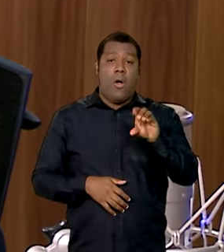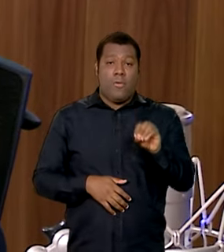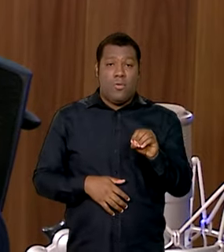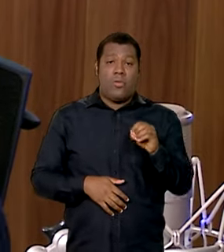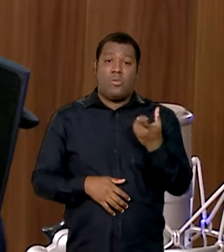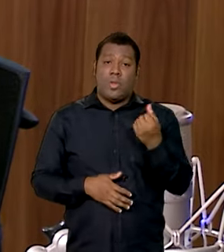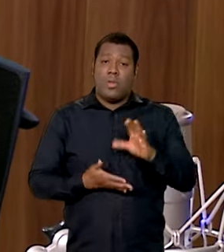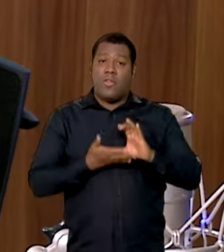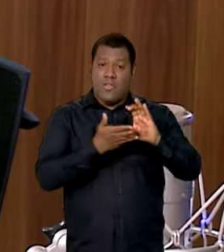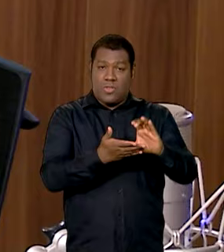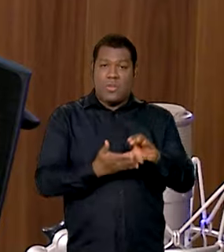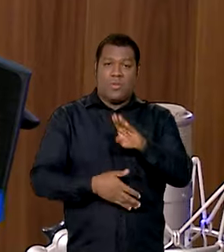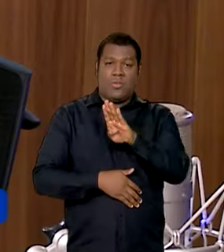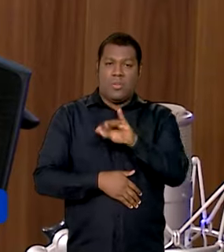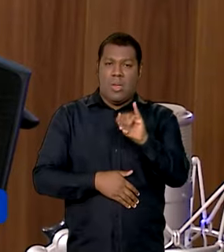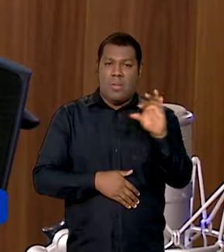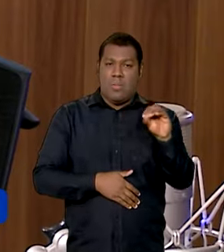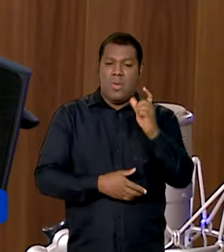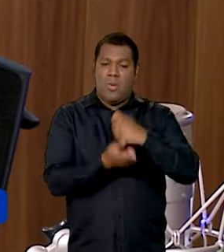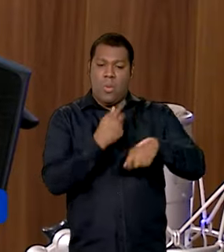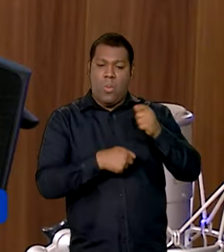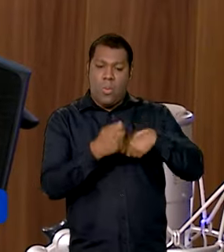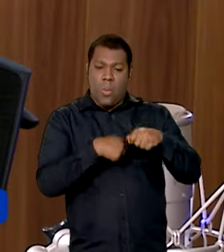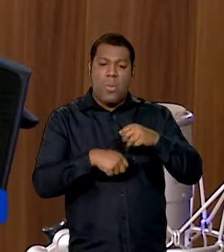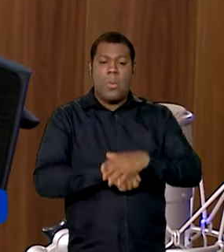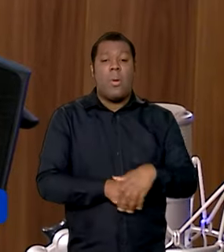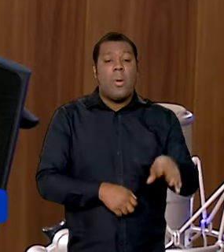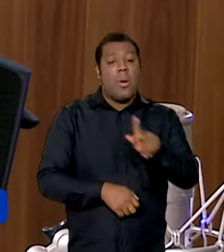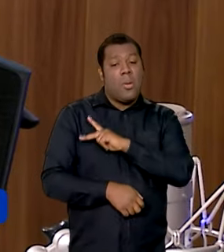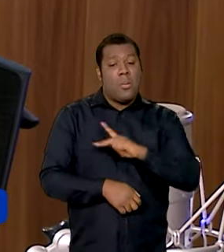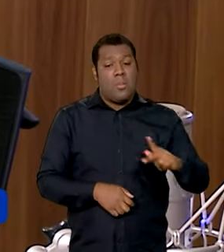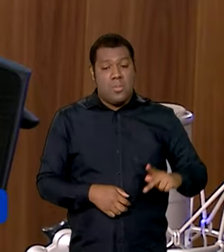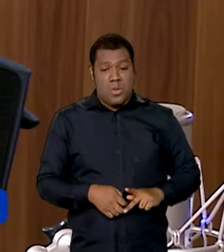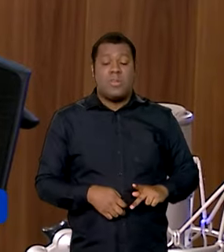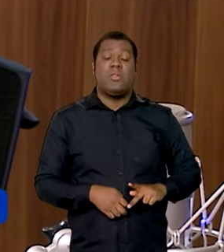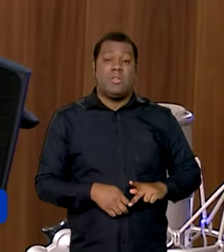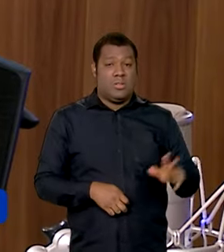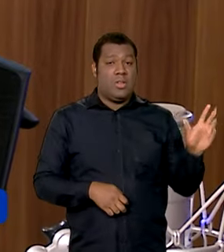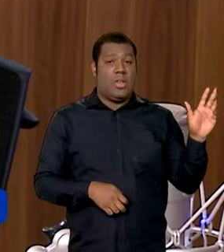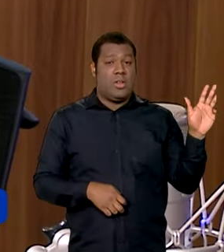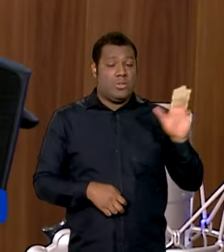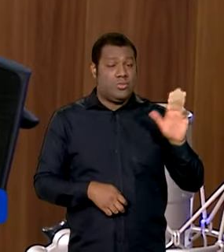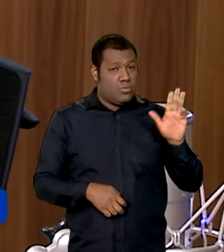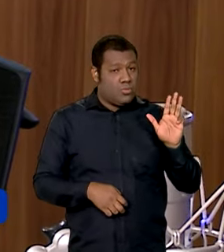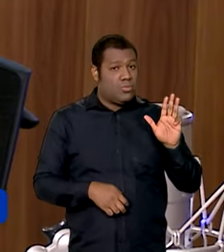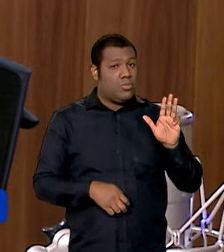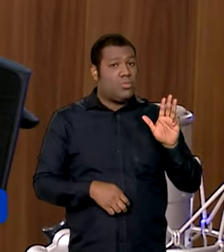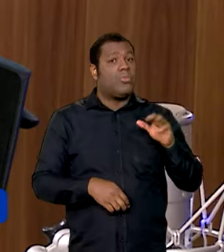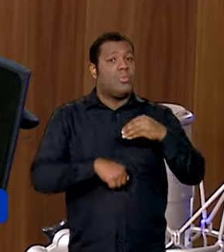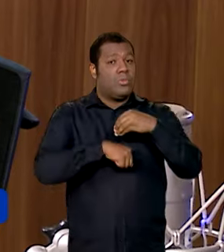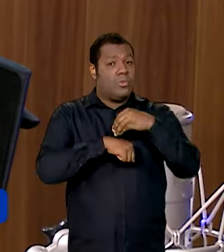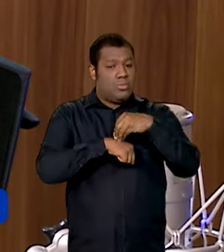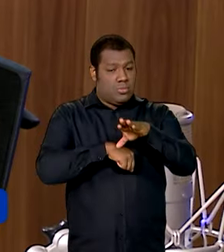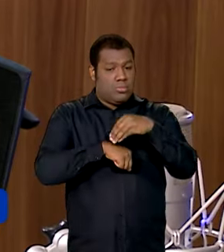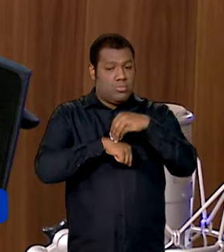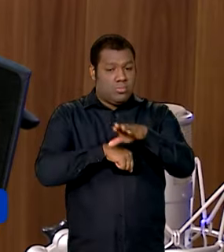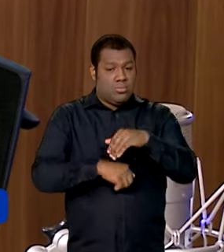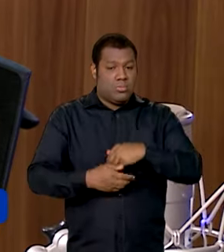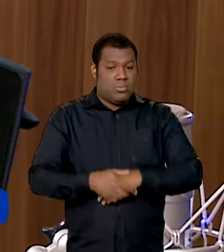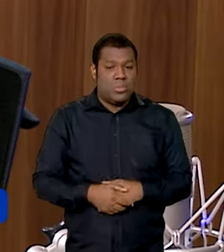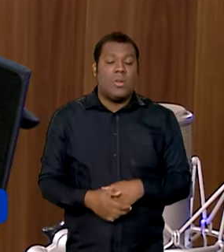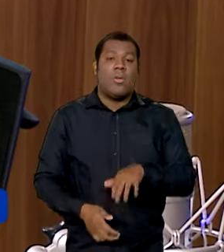bioeconomia então É nesse sentido que o presidente orientou e que a gente tá trabalhando eu vou repetir aqui para você o